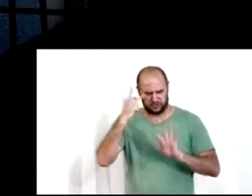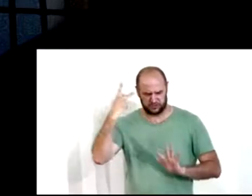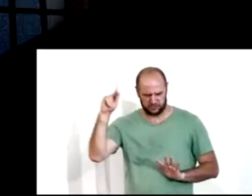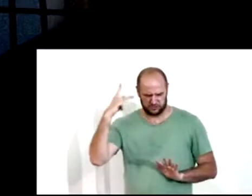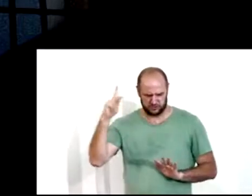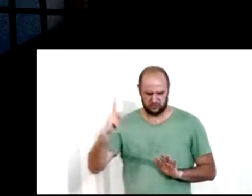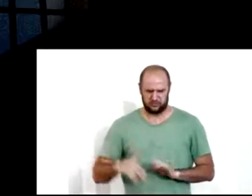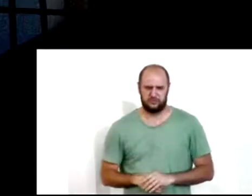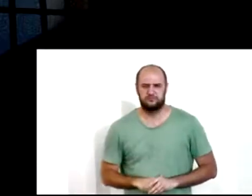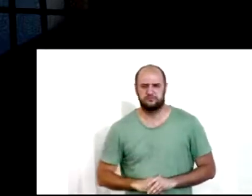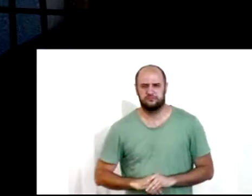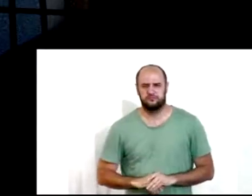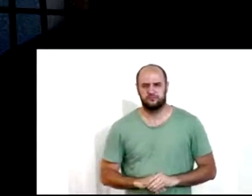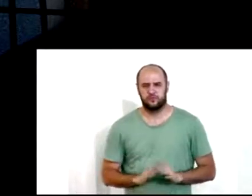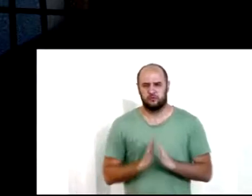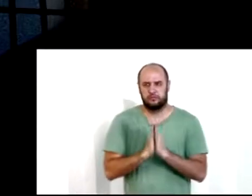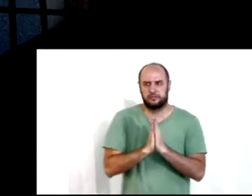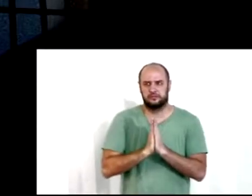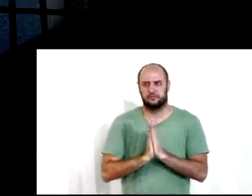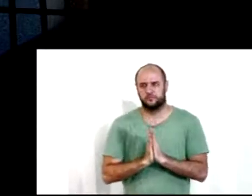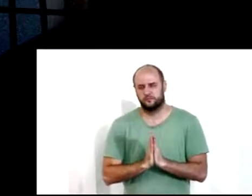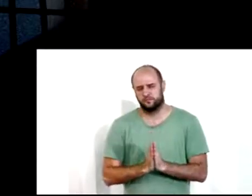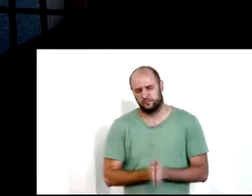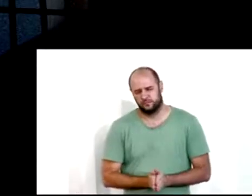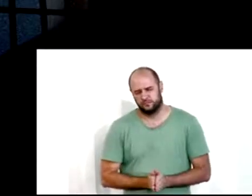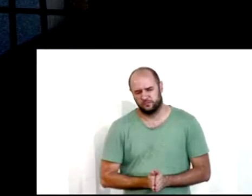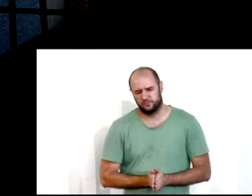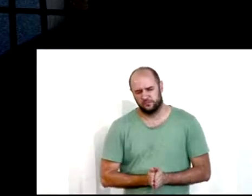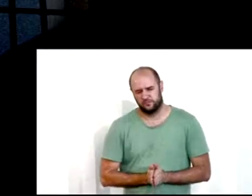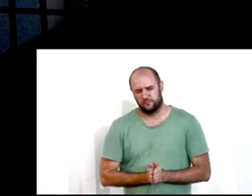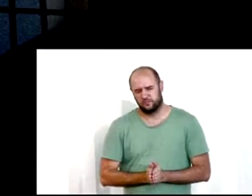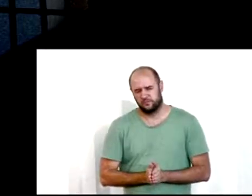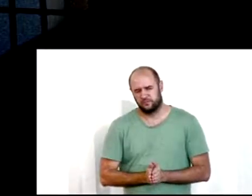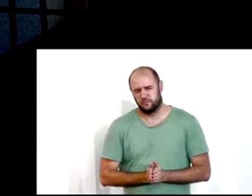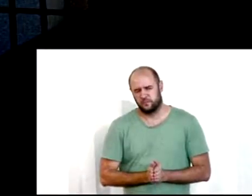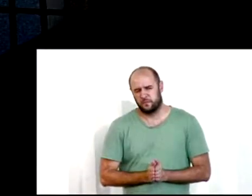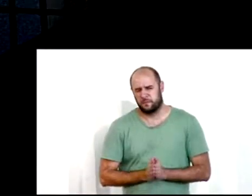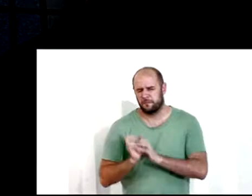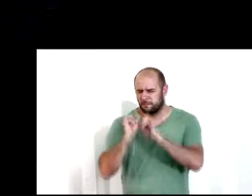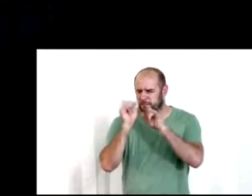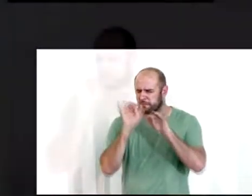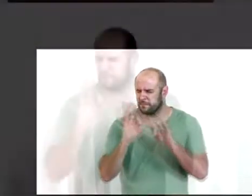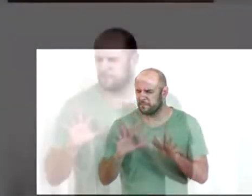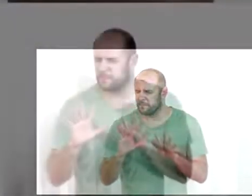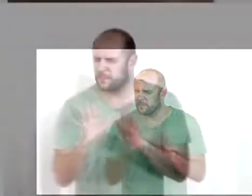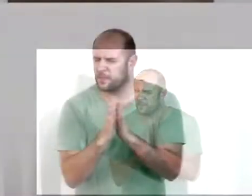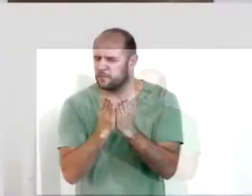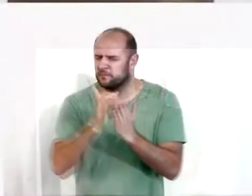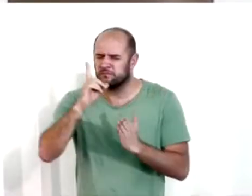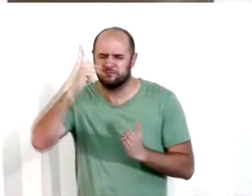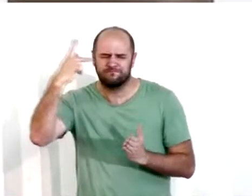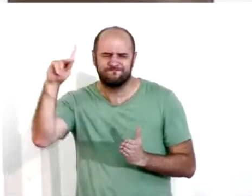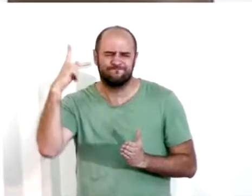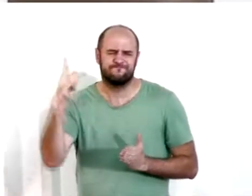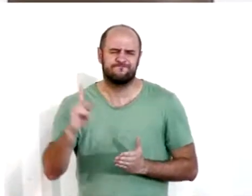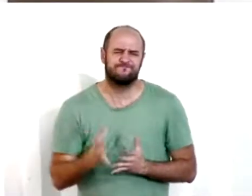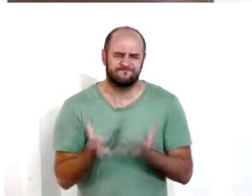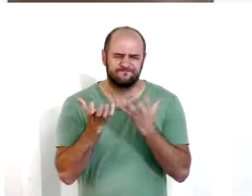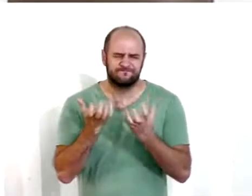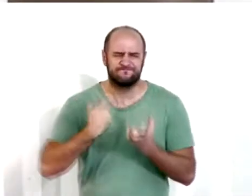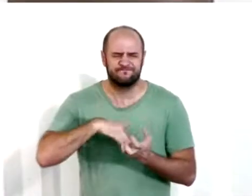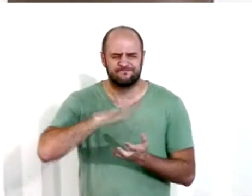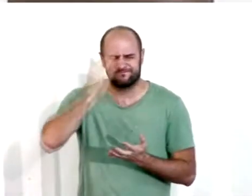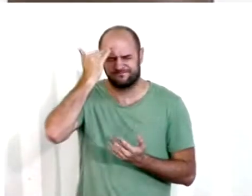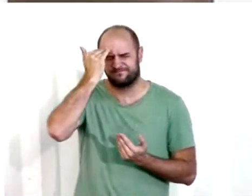sua glória. Oremos mais uma vez. Acabamos de ler a tua palavra, Senhor, e queremos, ó Deus, entender